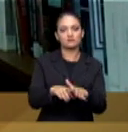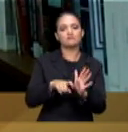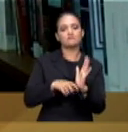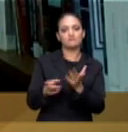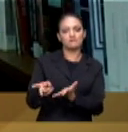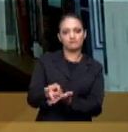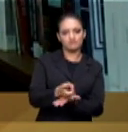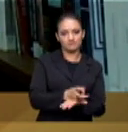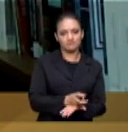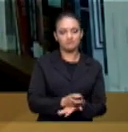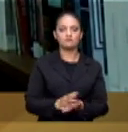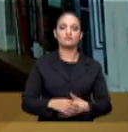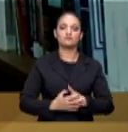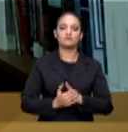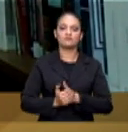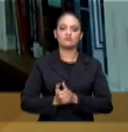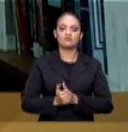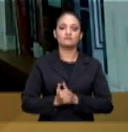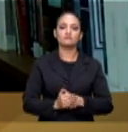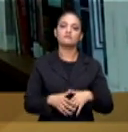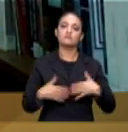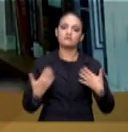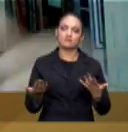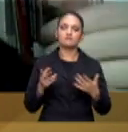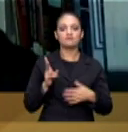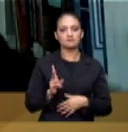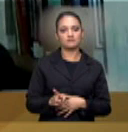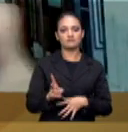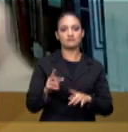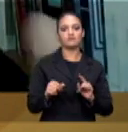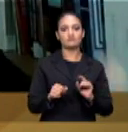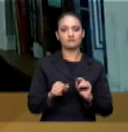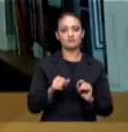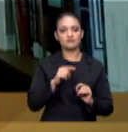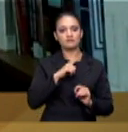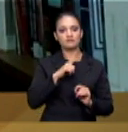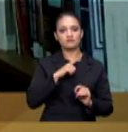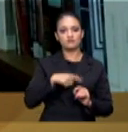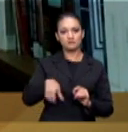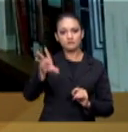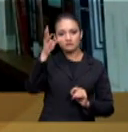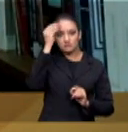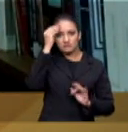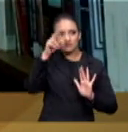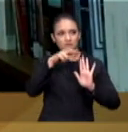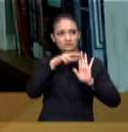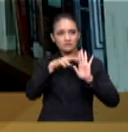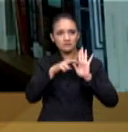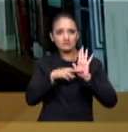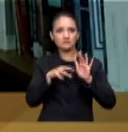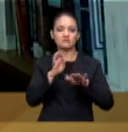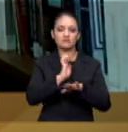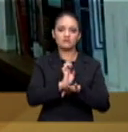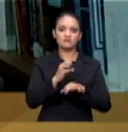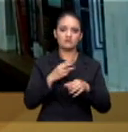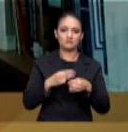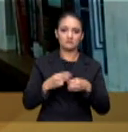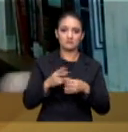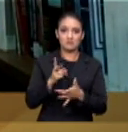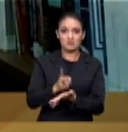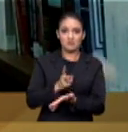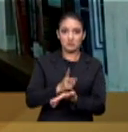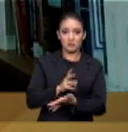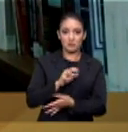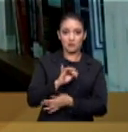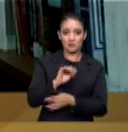aplicação. Esse sempre foi o entendimento, esse sempre foi o critério adotado por esses estados e municípios, né? Ainda que alguns, num primeiro